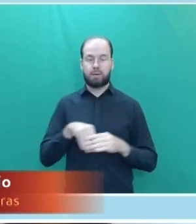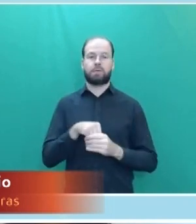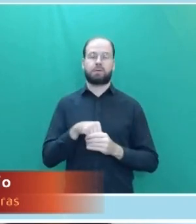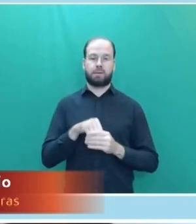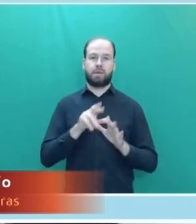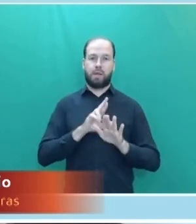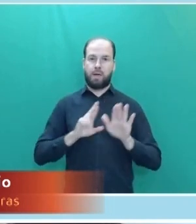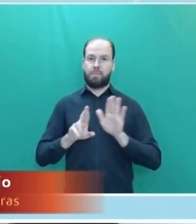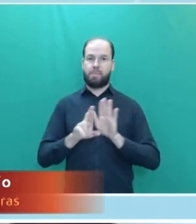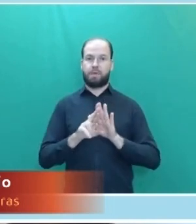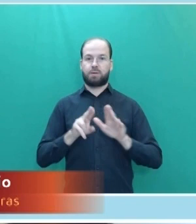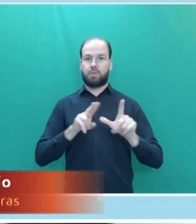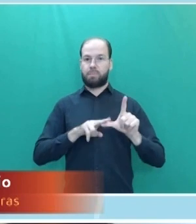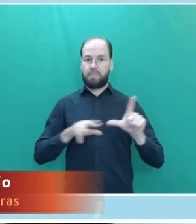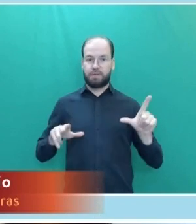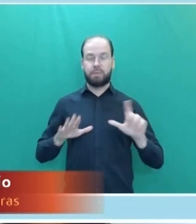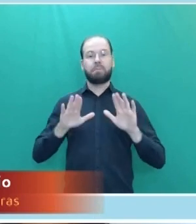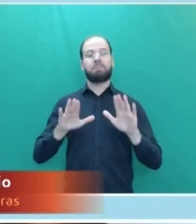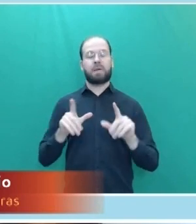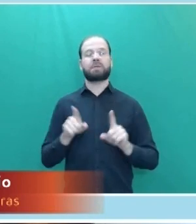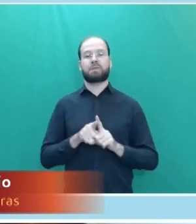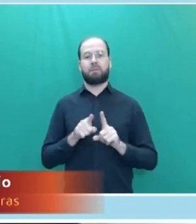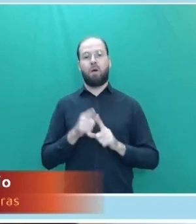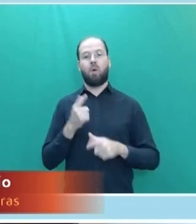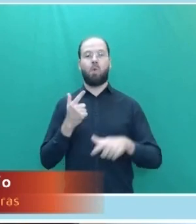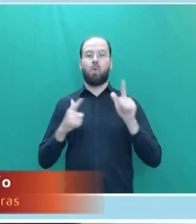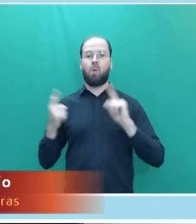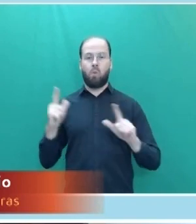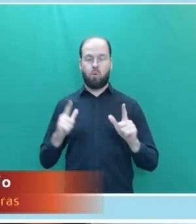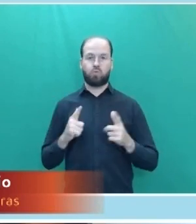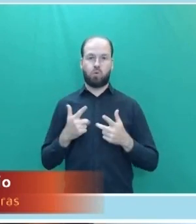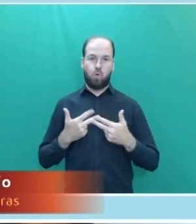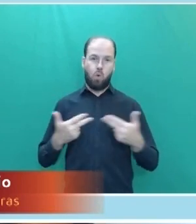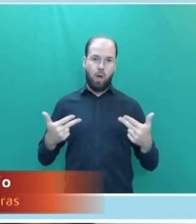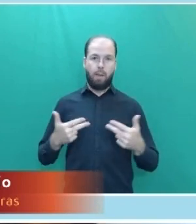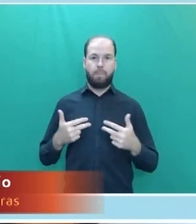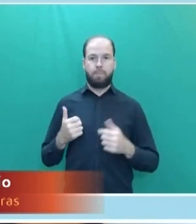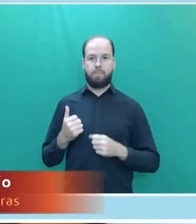mídia, mas em vários outros locais, né, de poder.